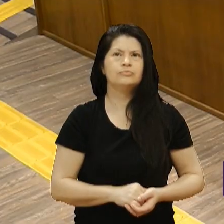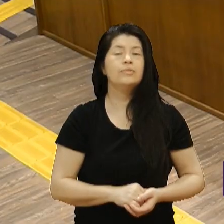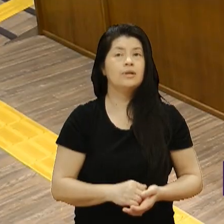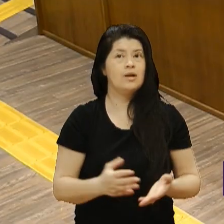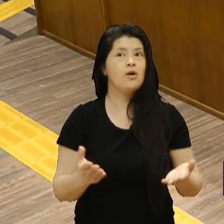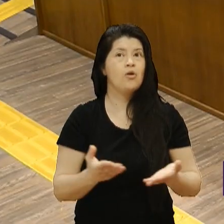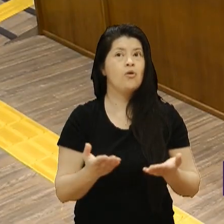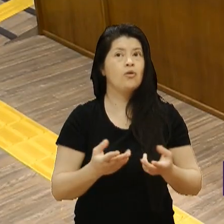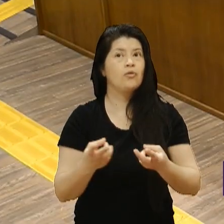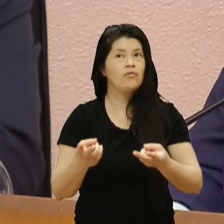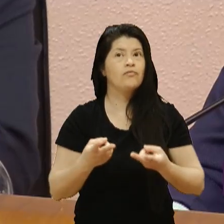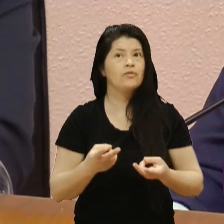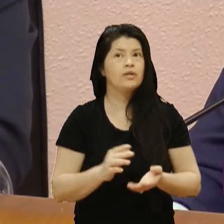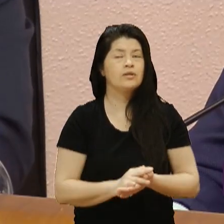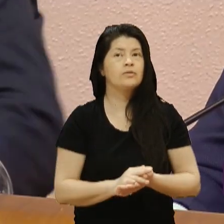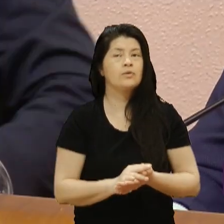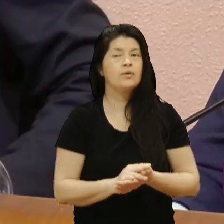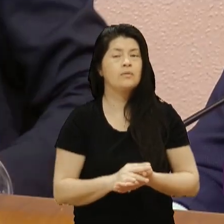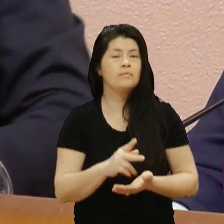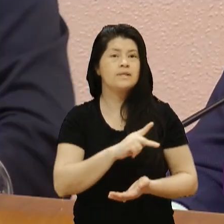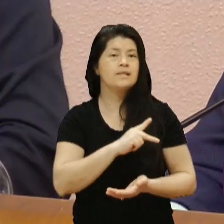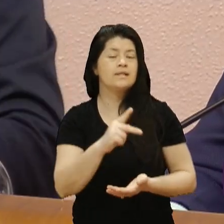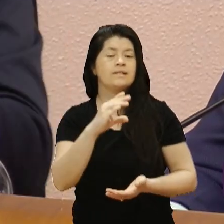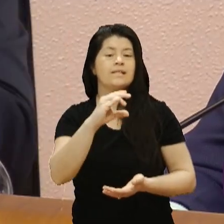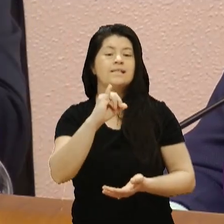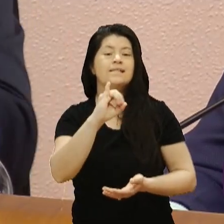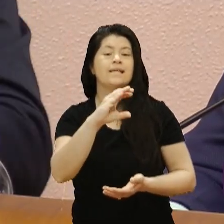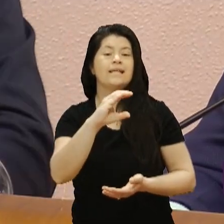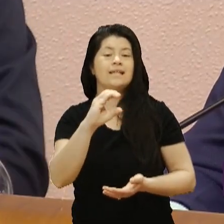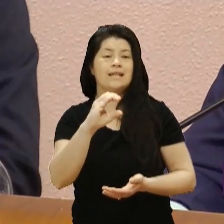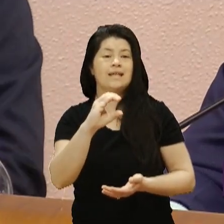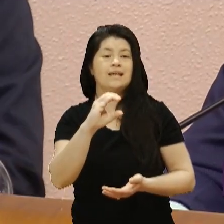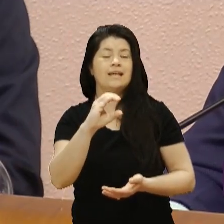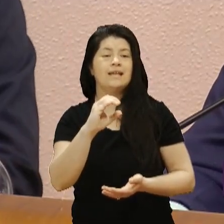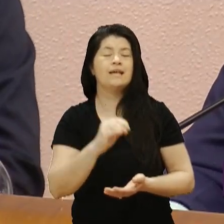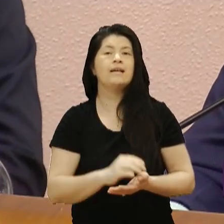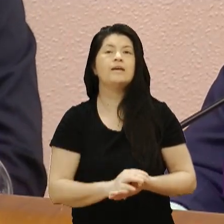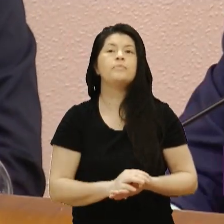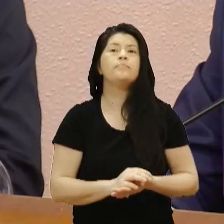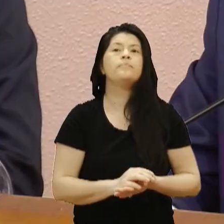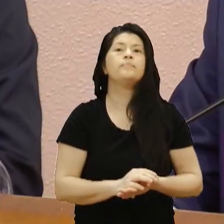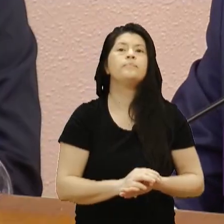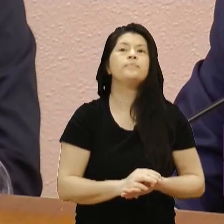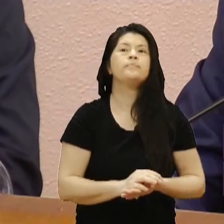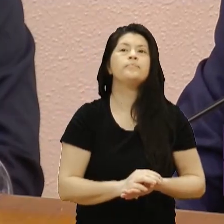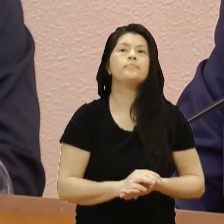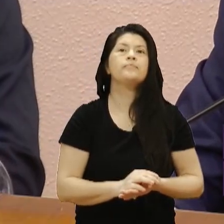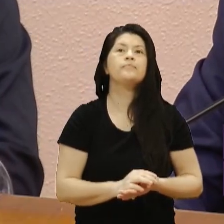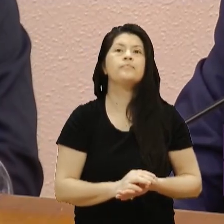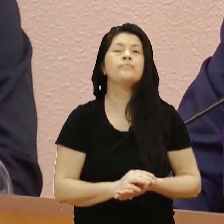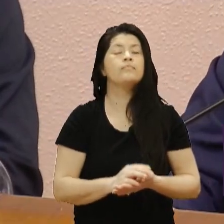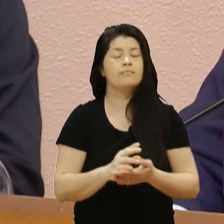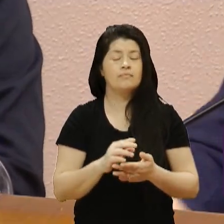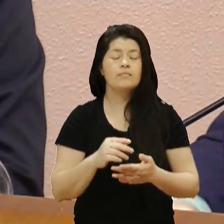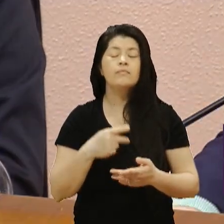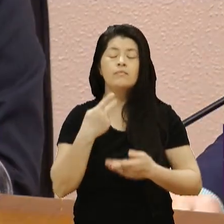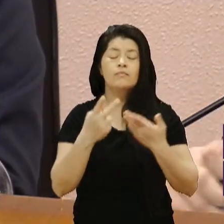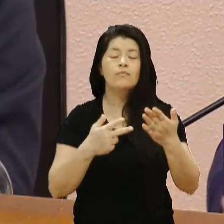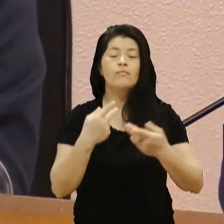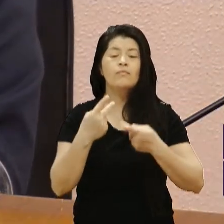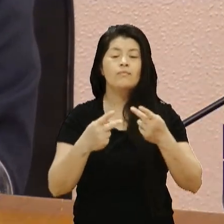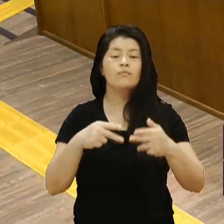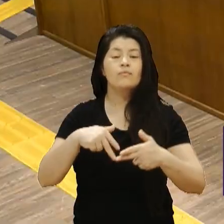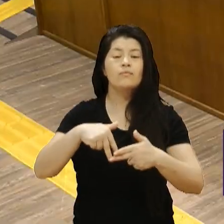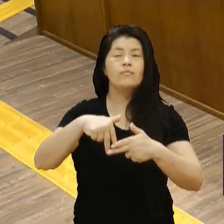Neste momento, convido o nosso presidente da SIC Caxias, senhor Bira Hessler, para uma breve explanação da tribuna.